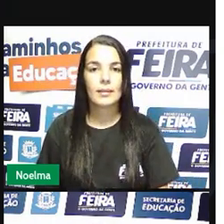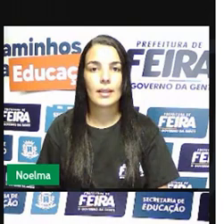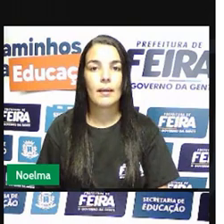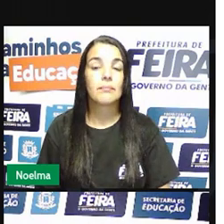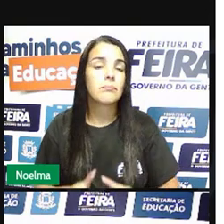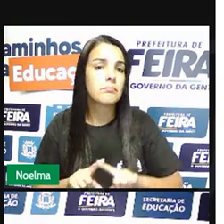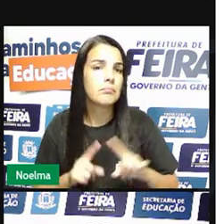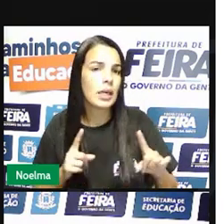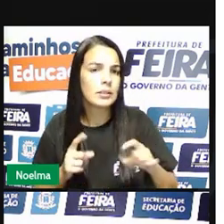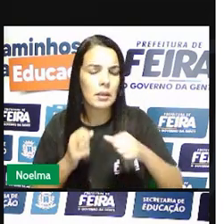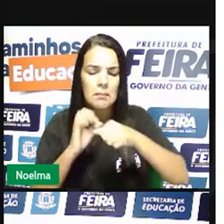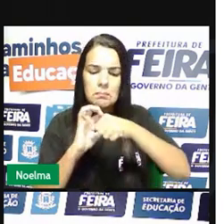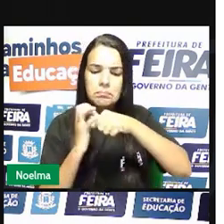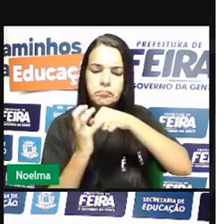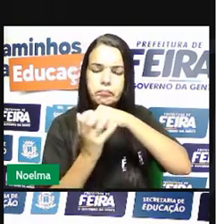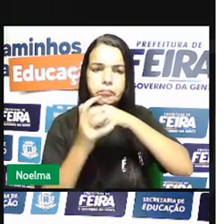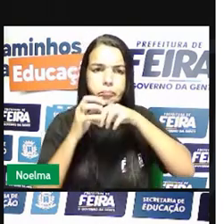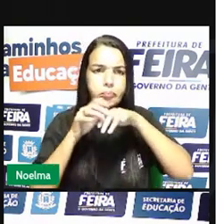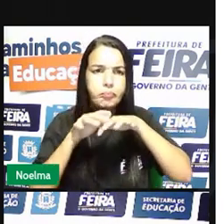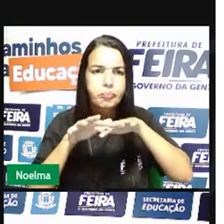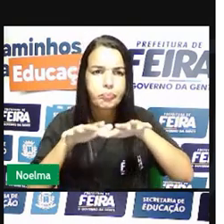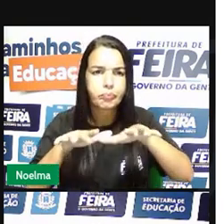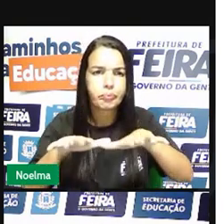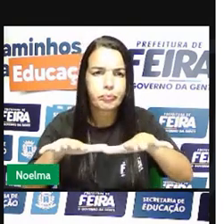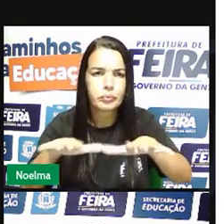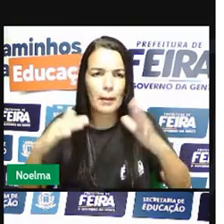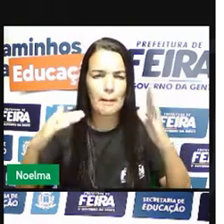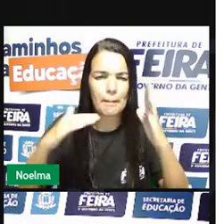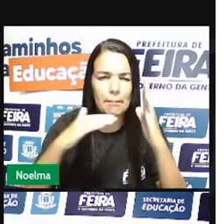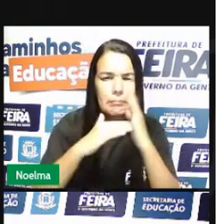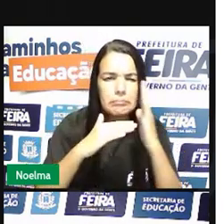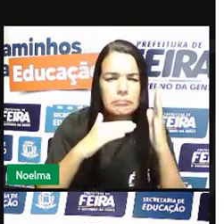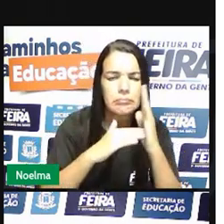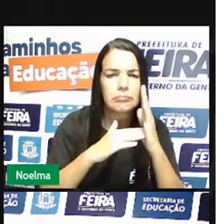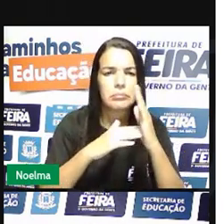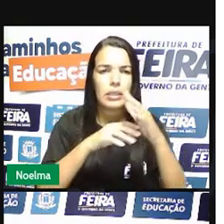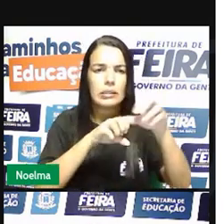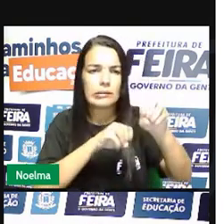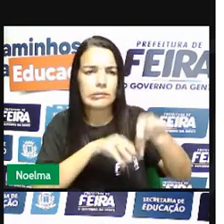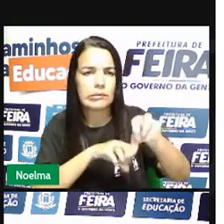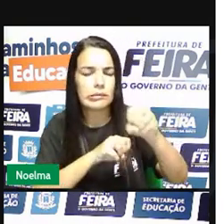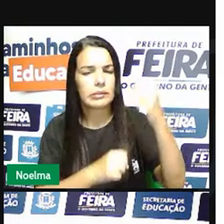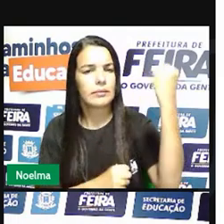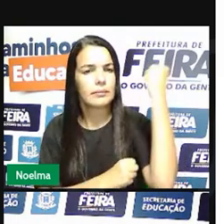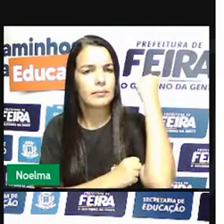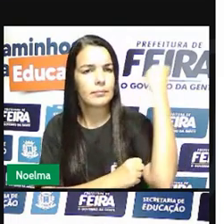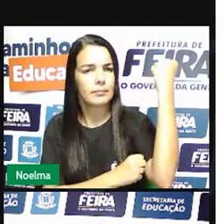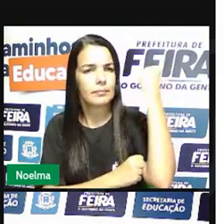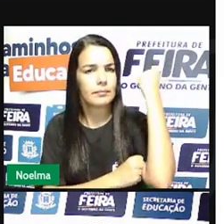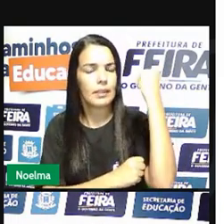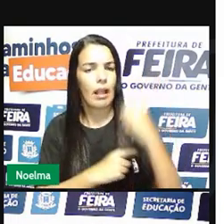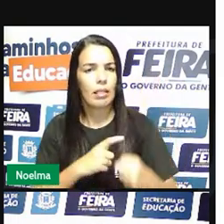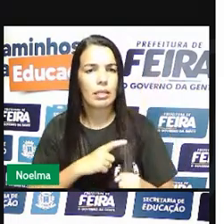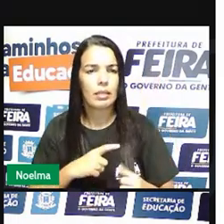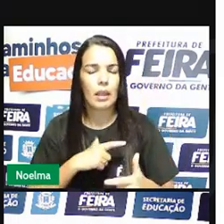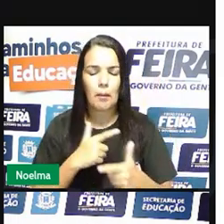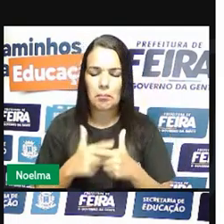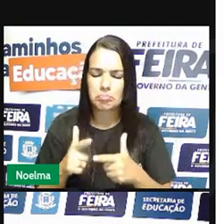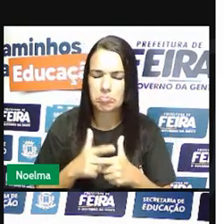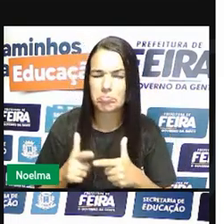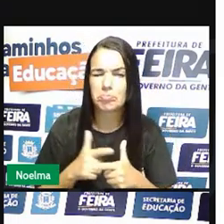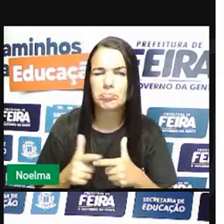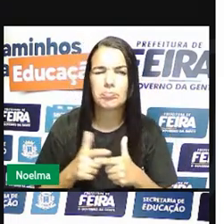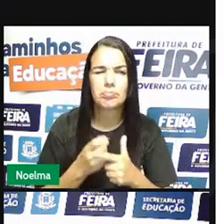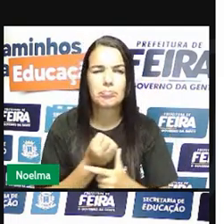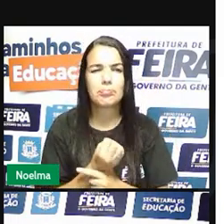Porém, a pandemia tem limitado a prática de tais atividades e tem causado inúmeros problemas. Olha